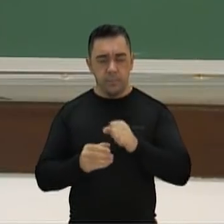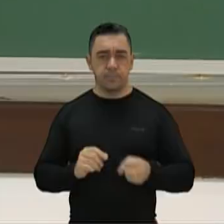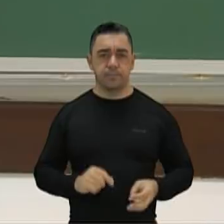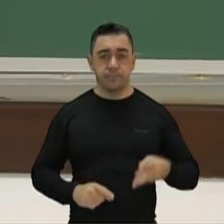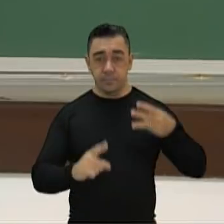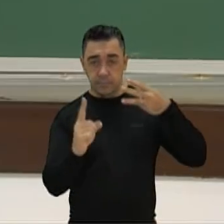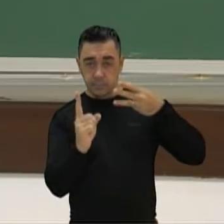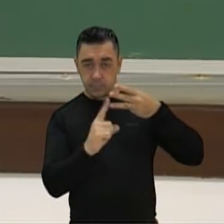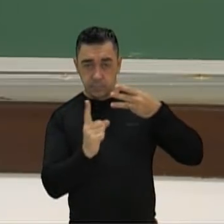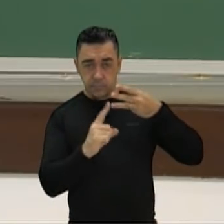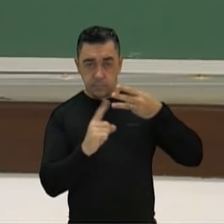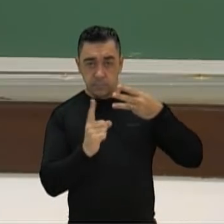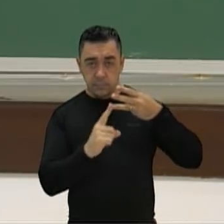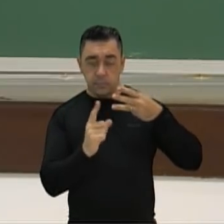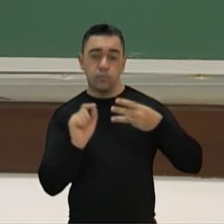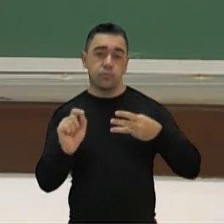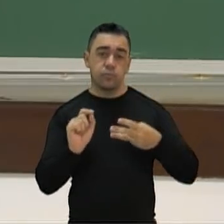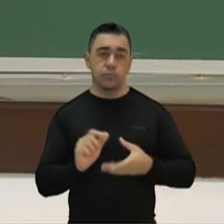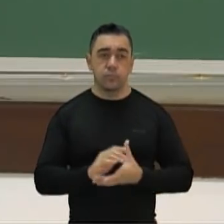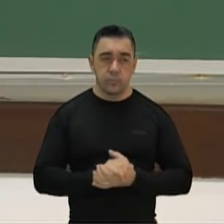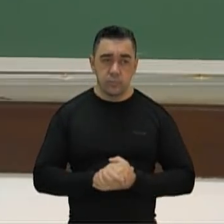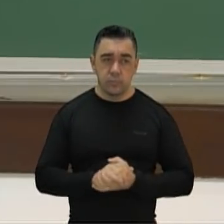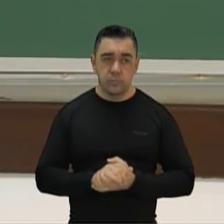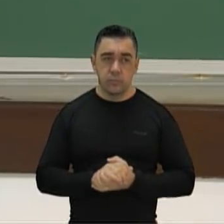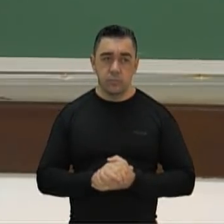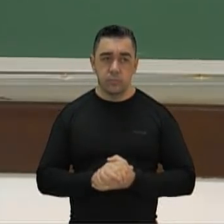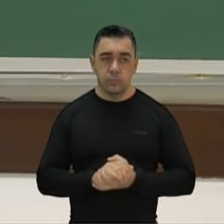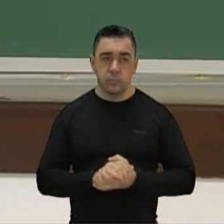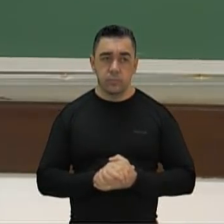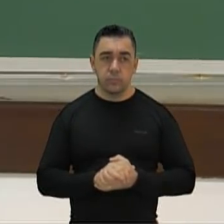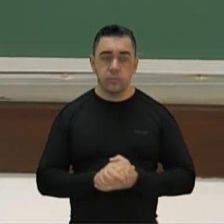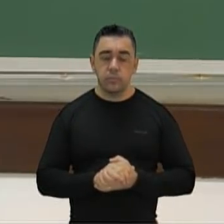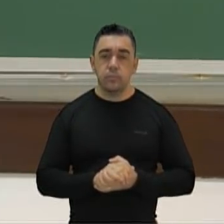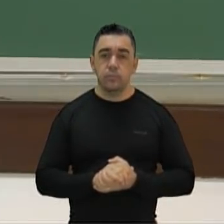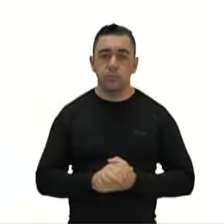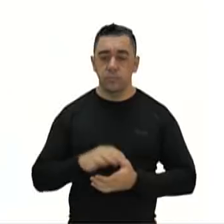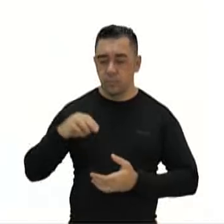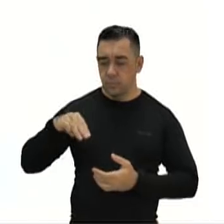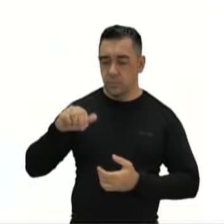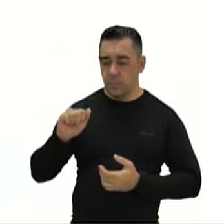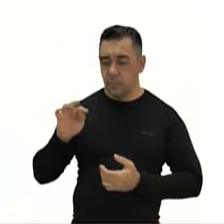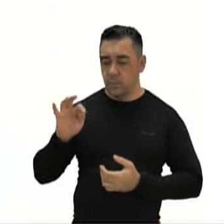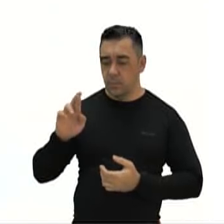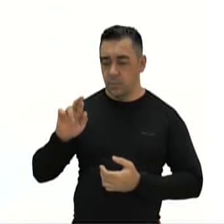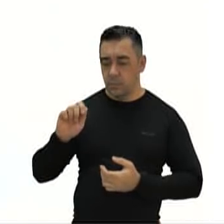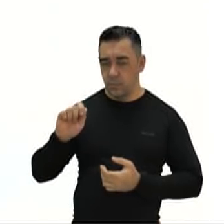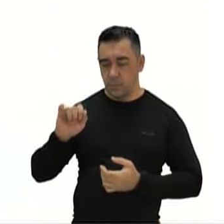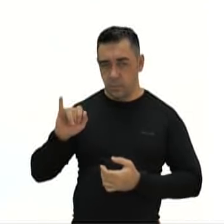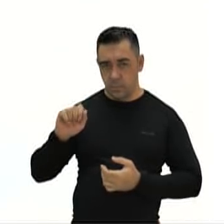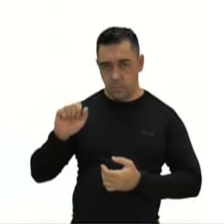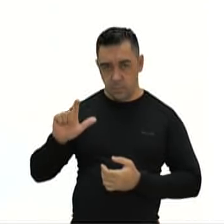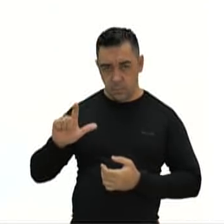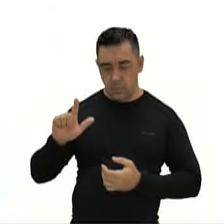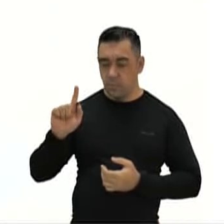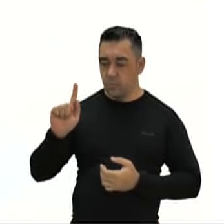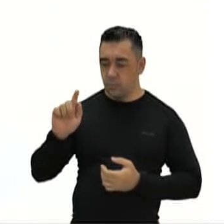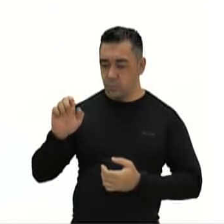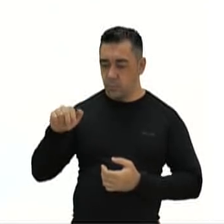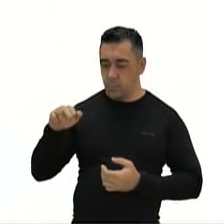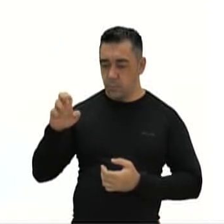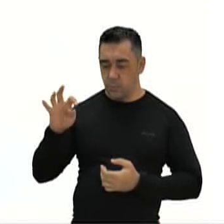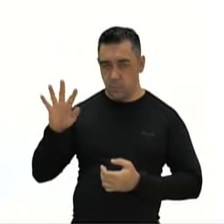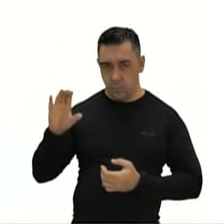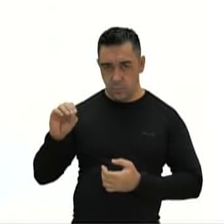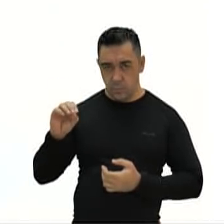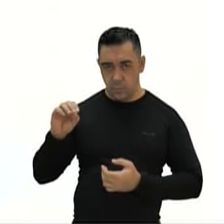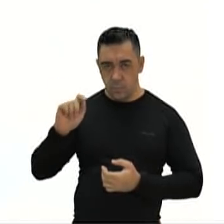todas as células têm é o material genético. E esse é muito importante, pessoal. O